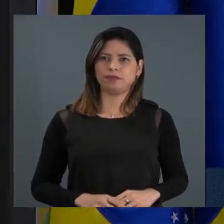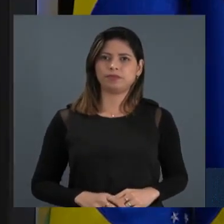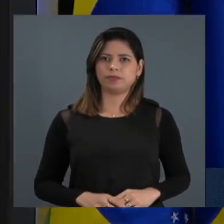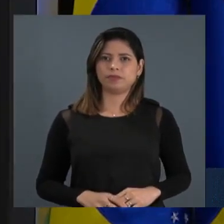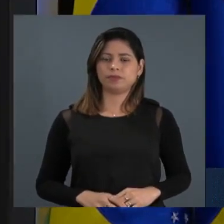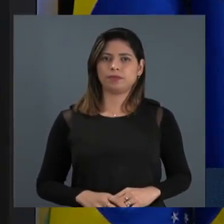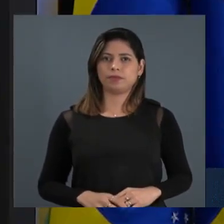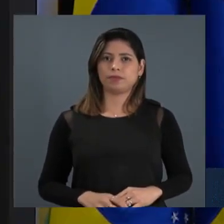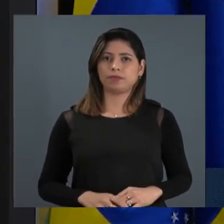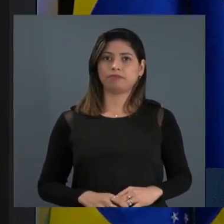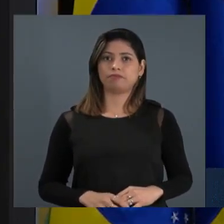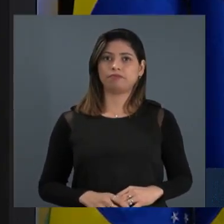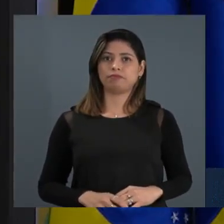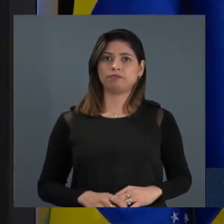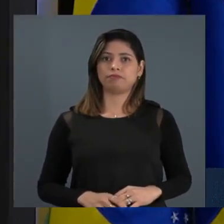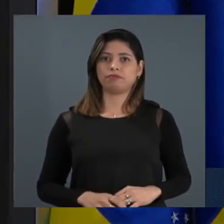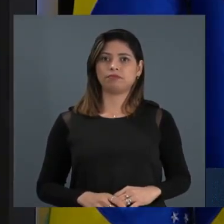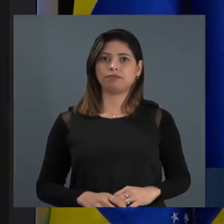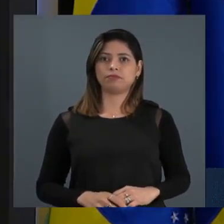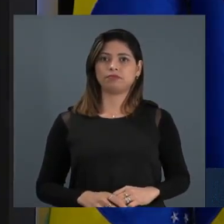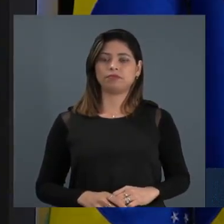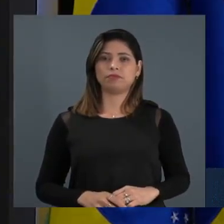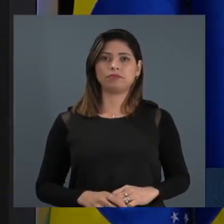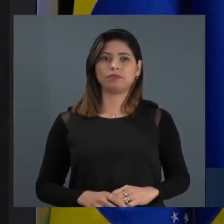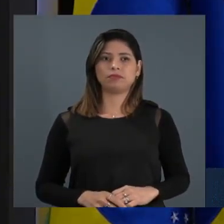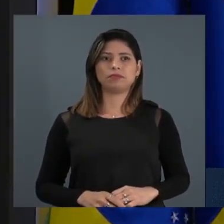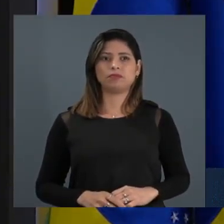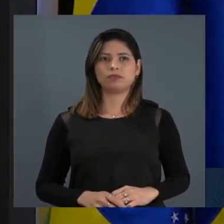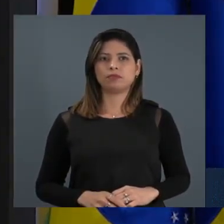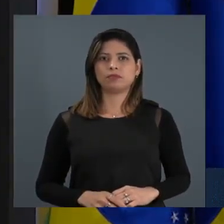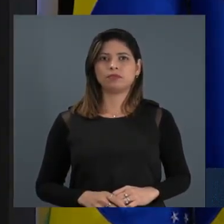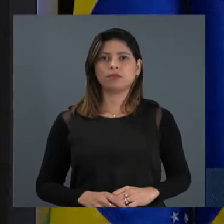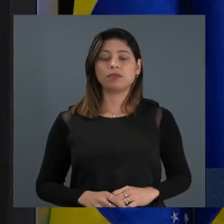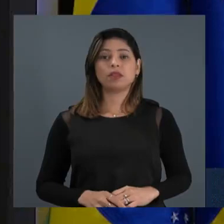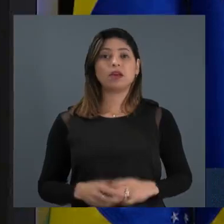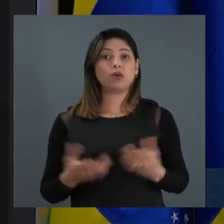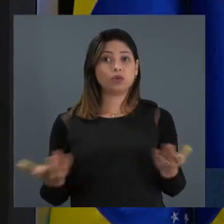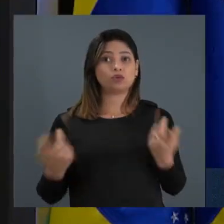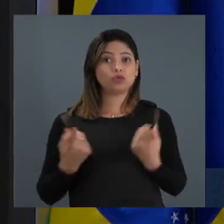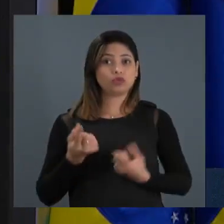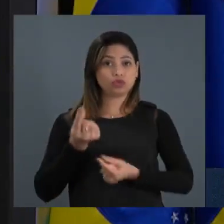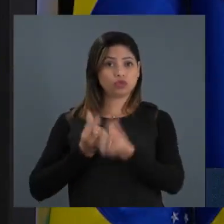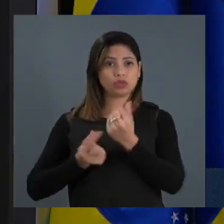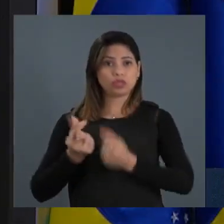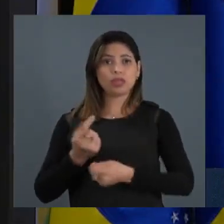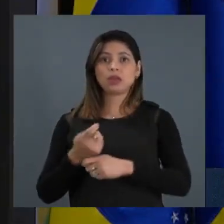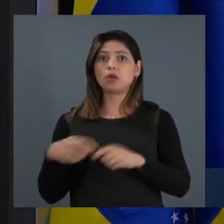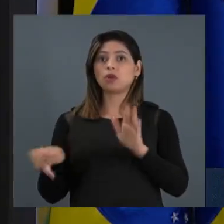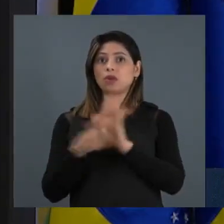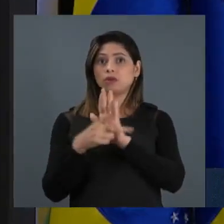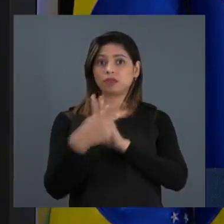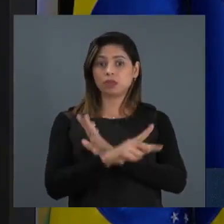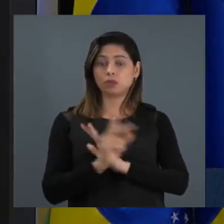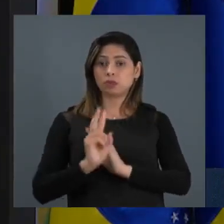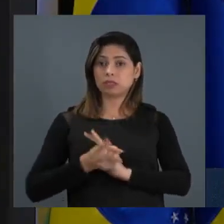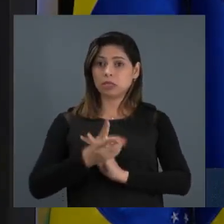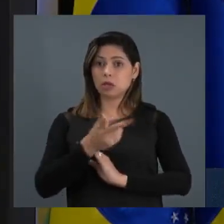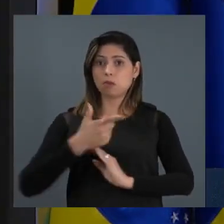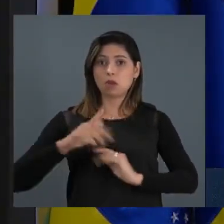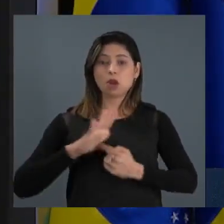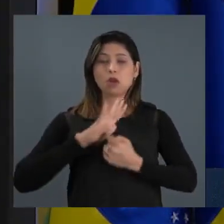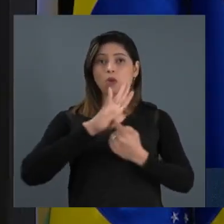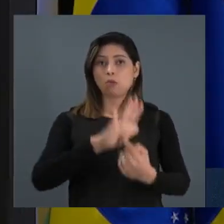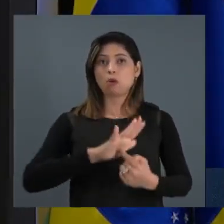é que vai gerar receita. O lobby apresenta sempre números inflacionados e irreais, pois